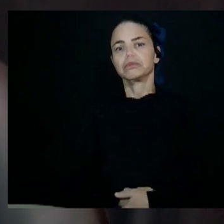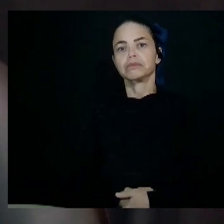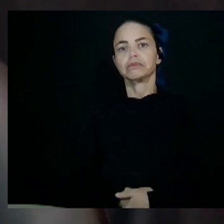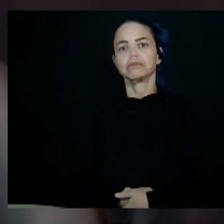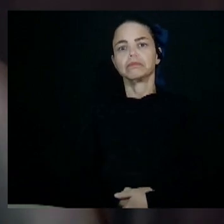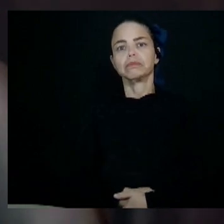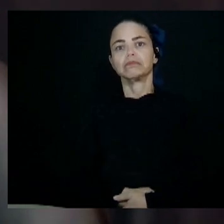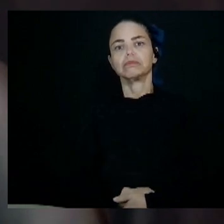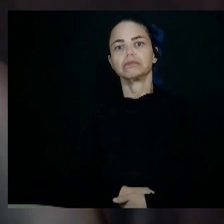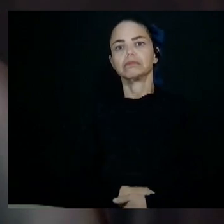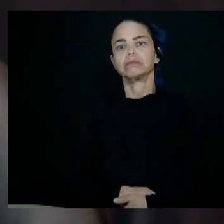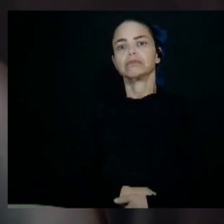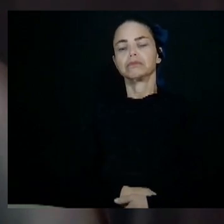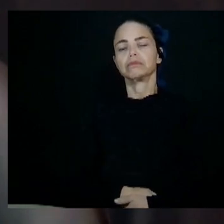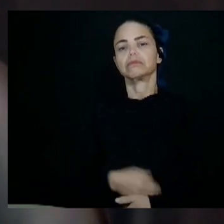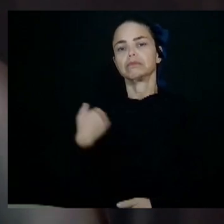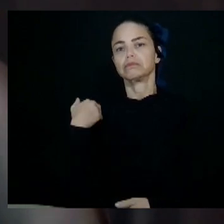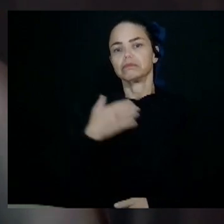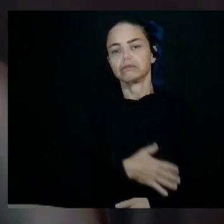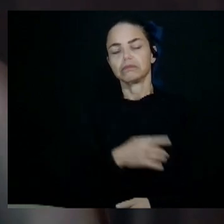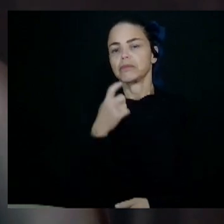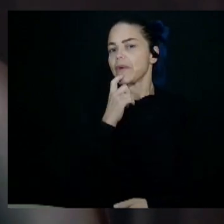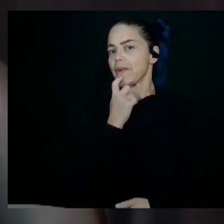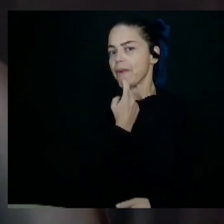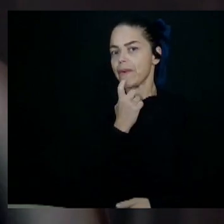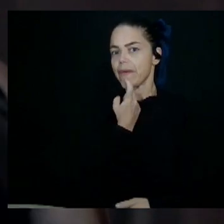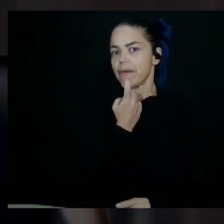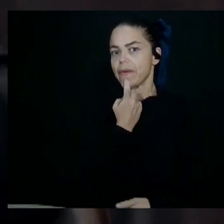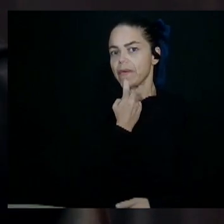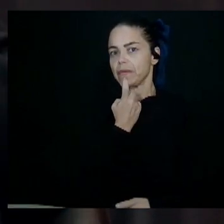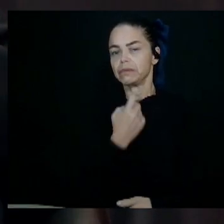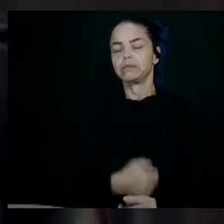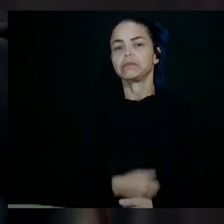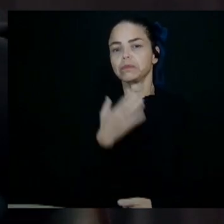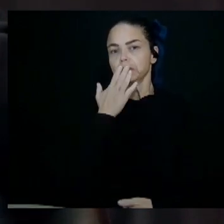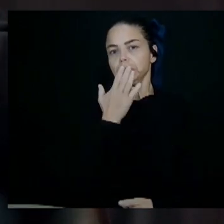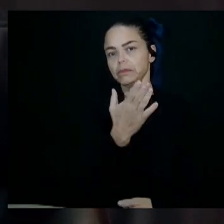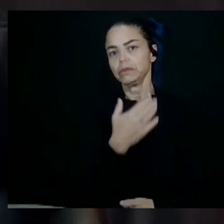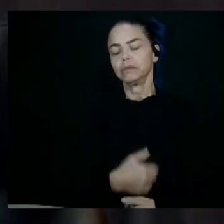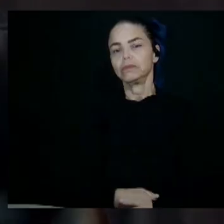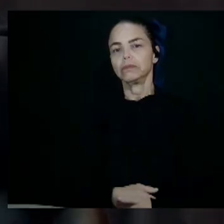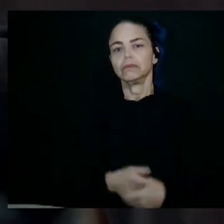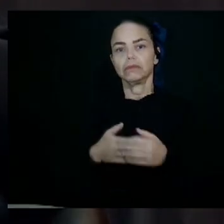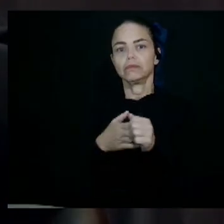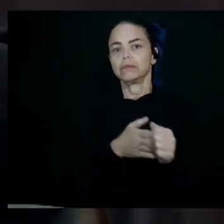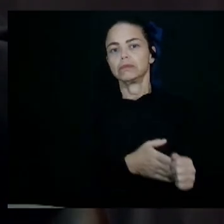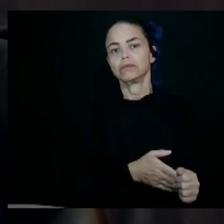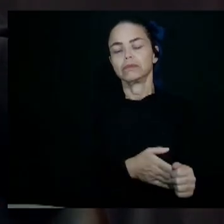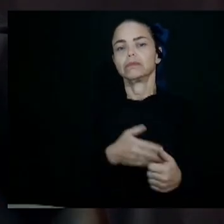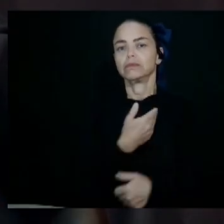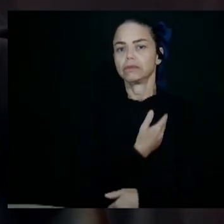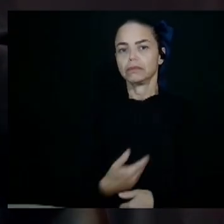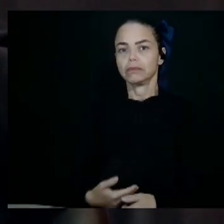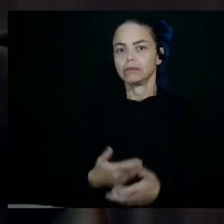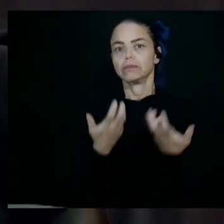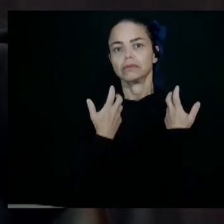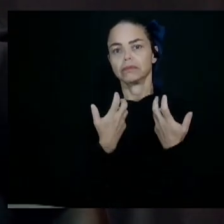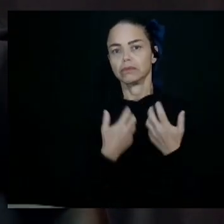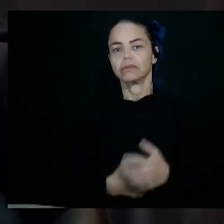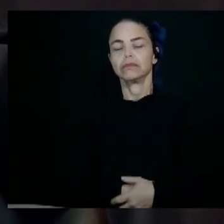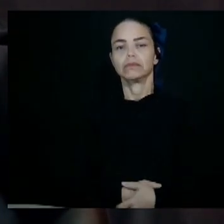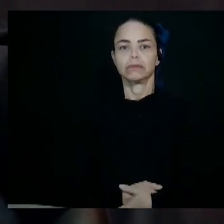E aí eu vim para Campinas e pedi para ser encaminhada para um serviço público, porque eu queria, na época,